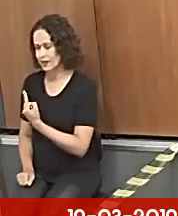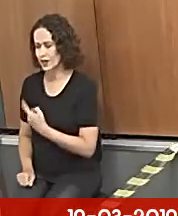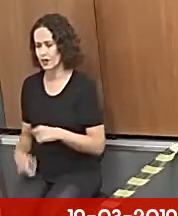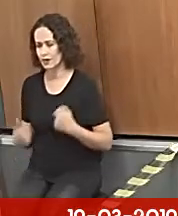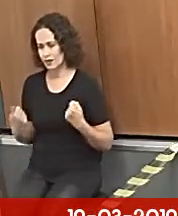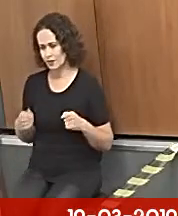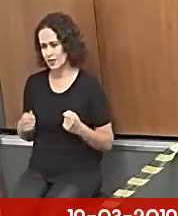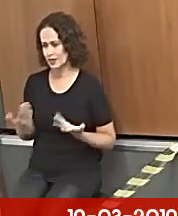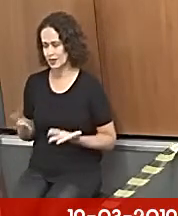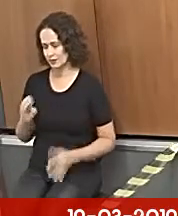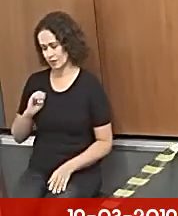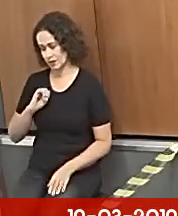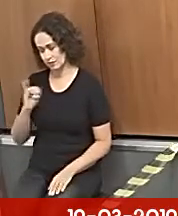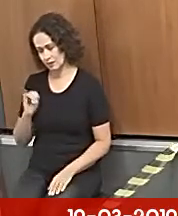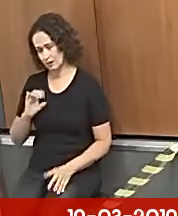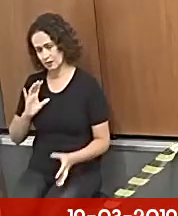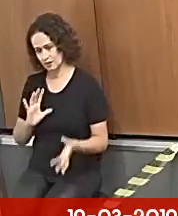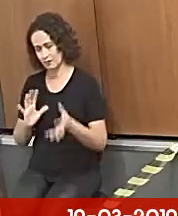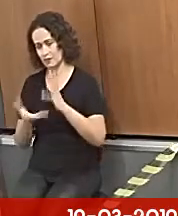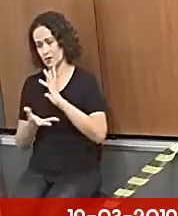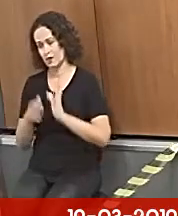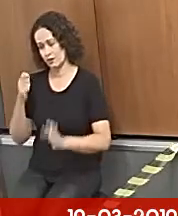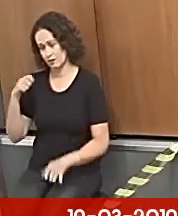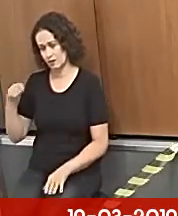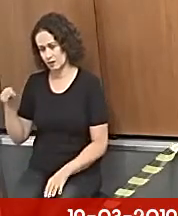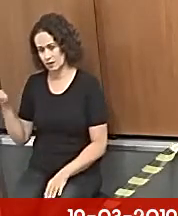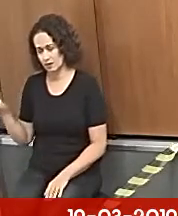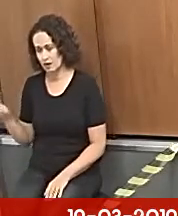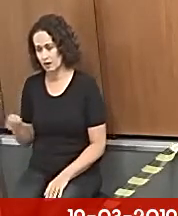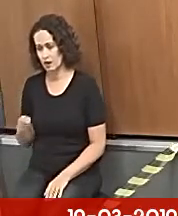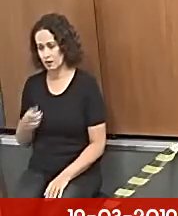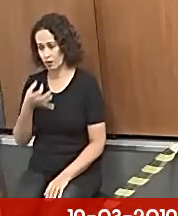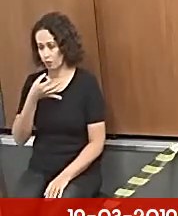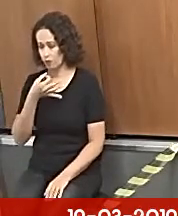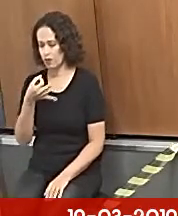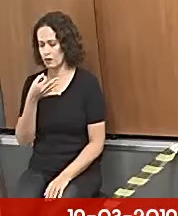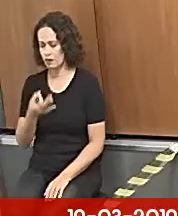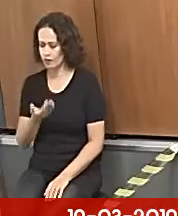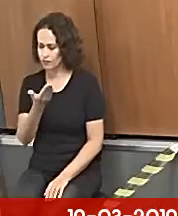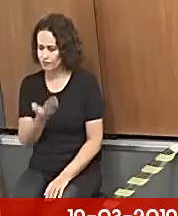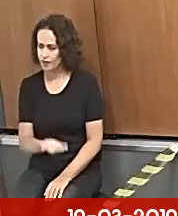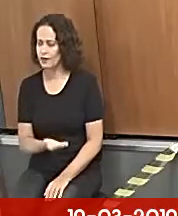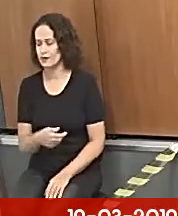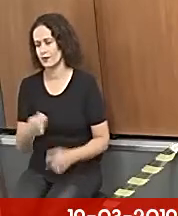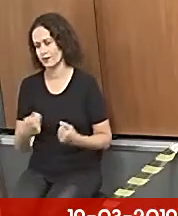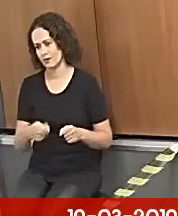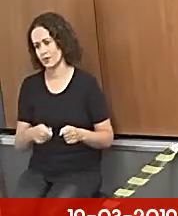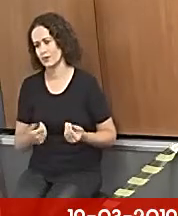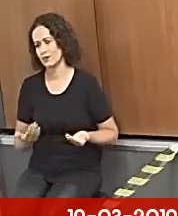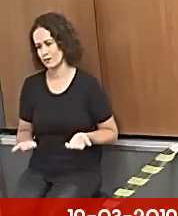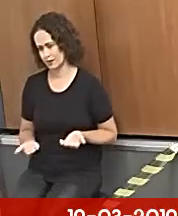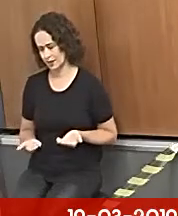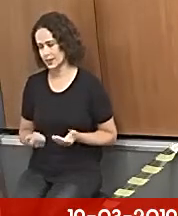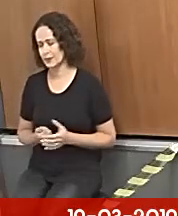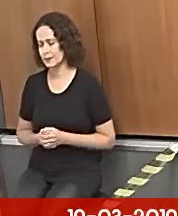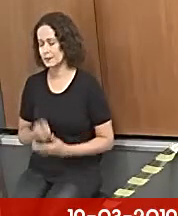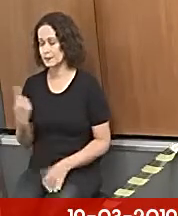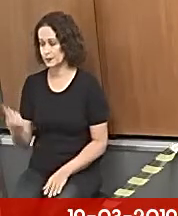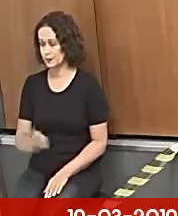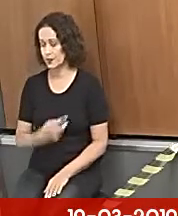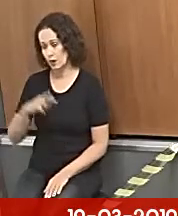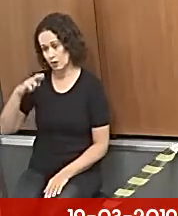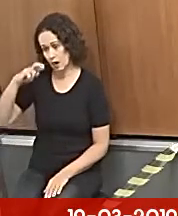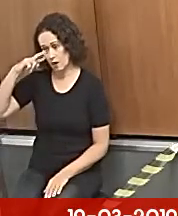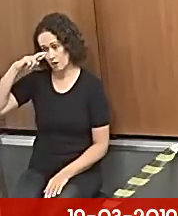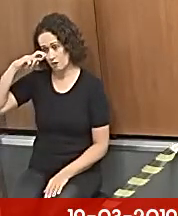fazer uma reforma na associação que atende ela pensa opinião deles e eles estão lá nós estamos agora ao vivo para todo o estado de minas